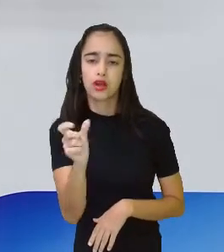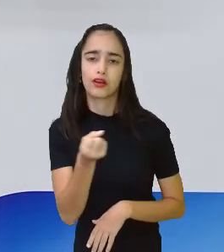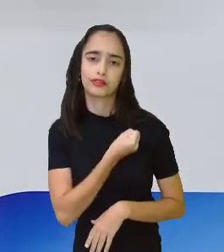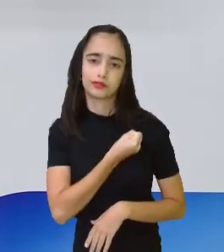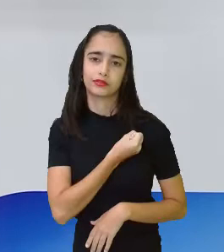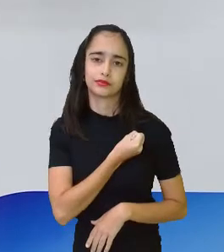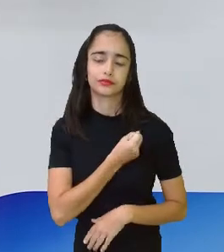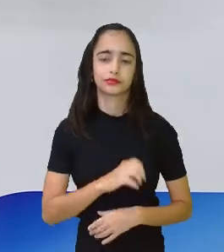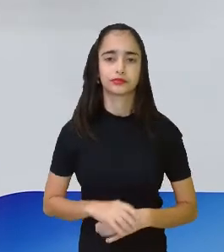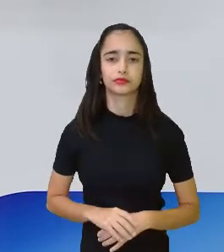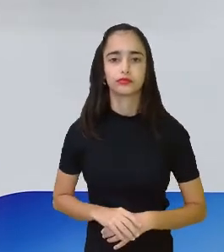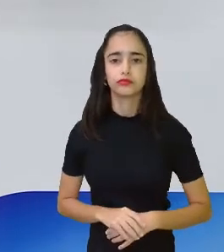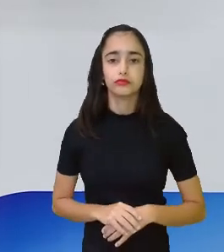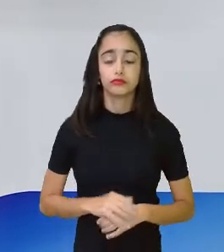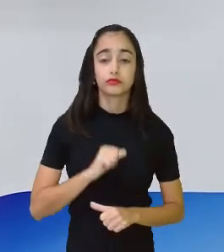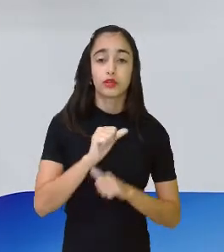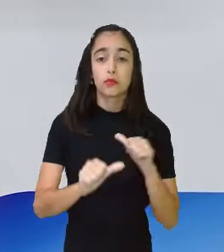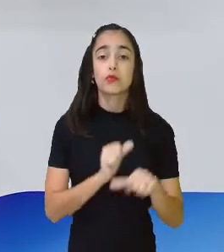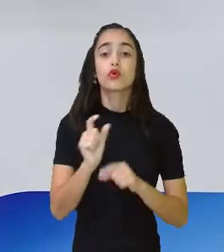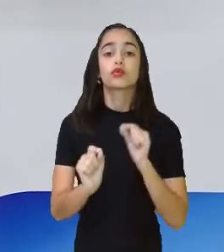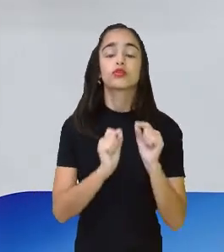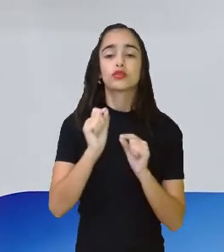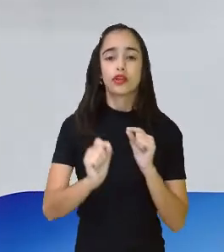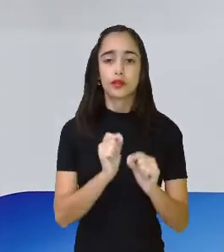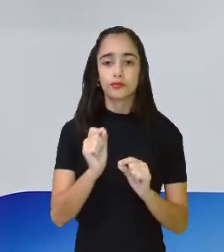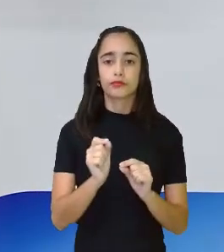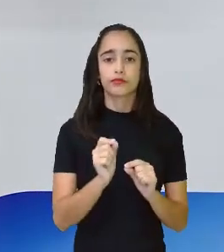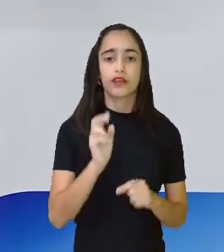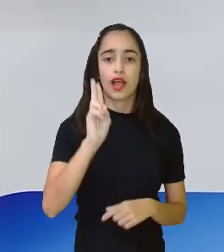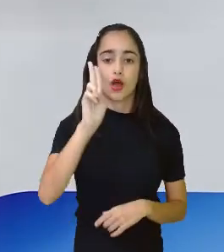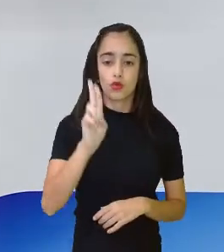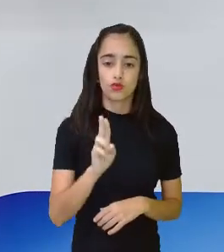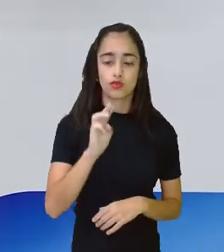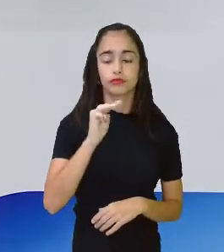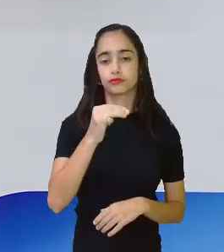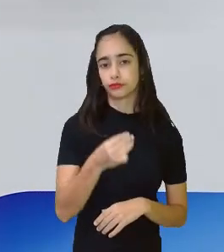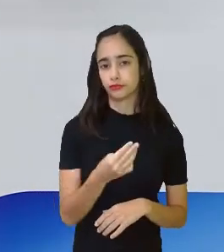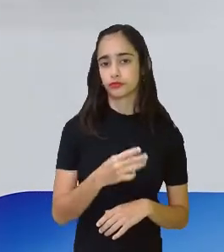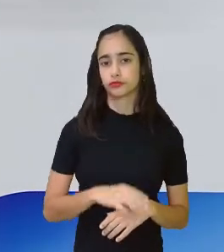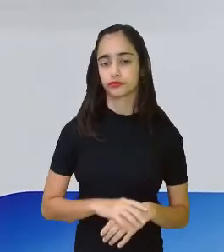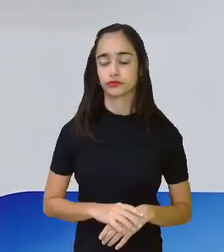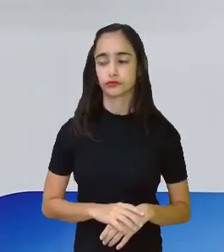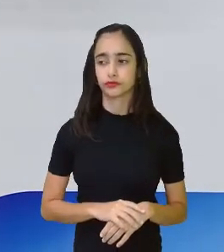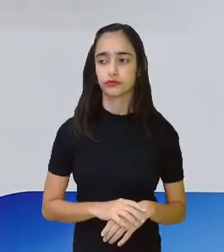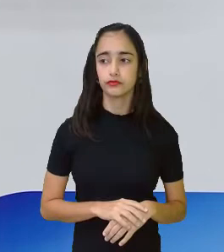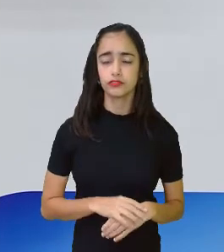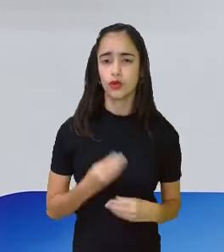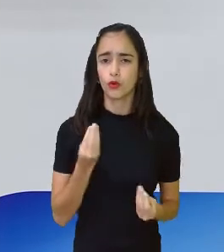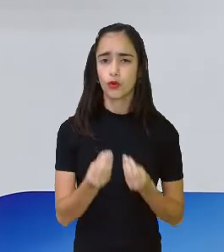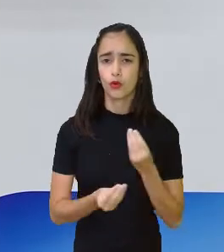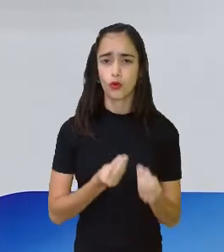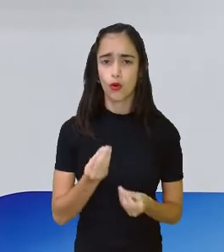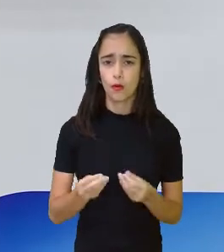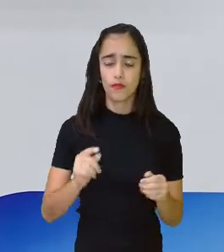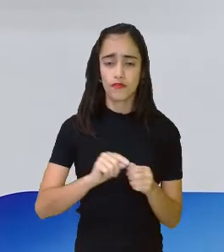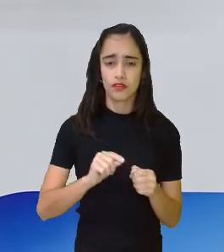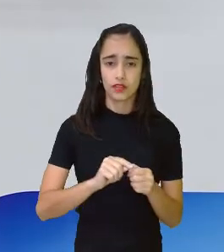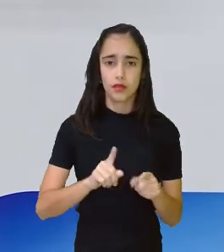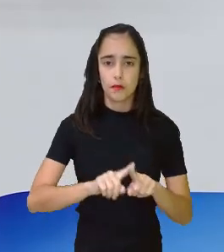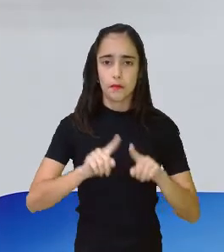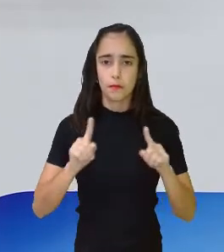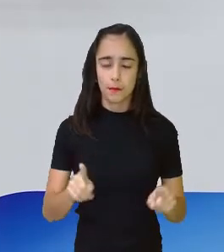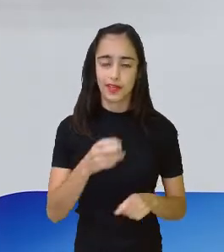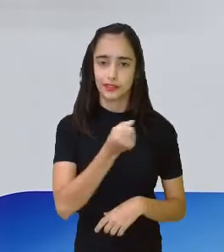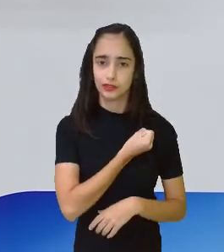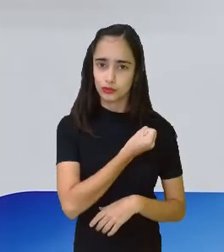decimais. O que eu mudei aqui só foi a unidade de medida, mas as numerações, esses números